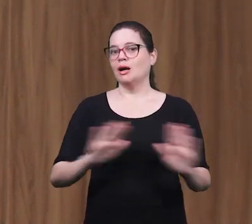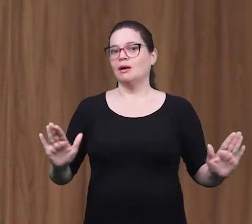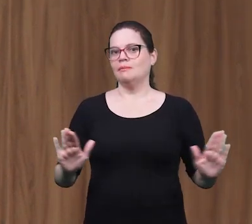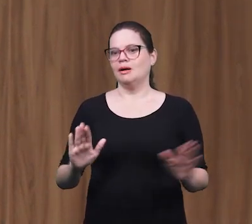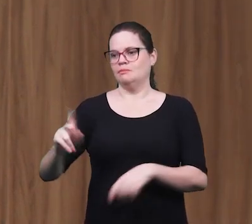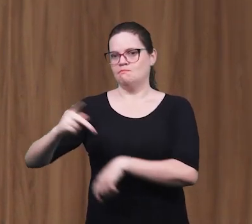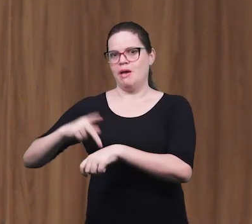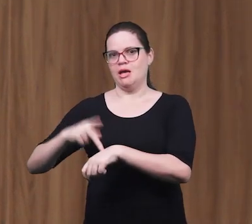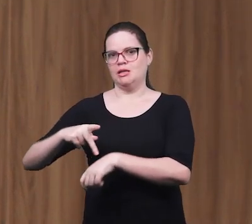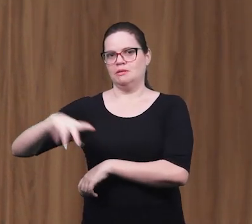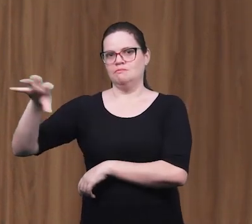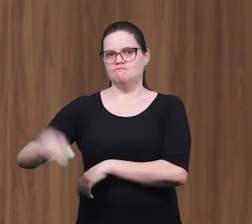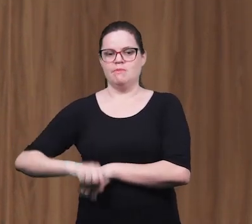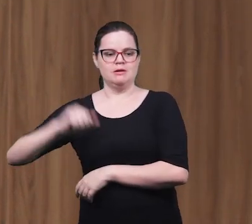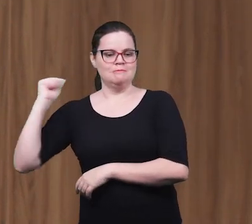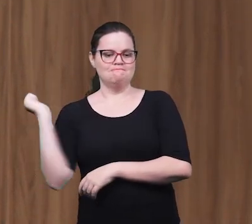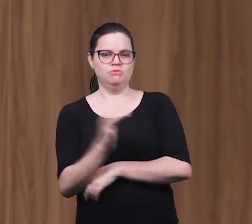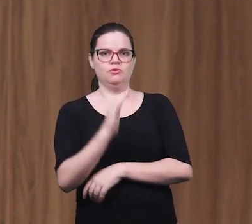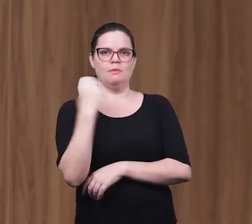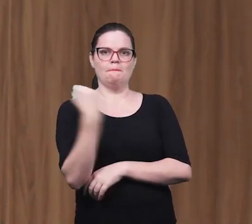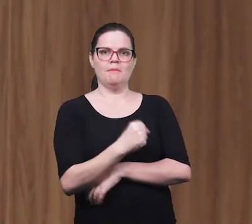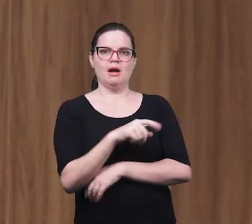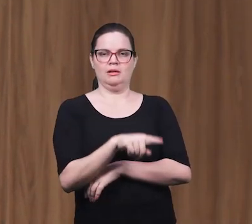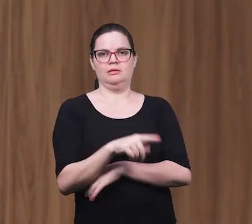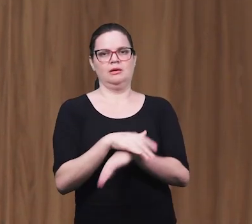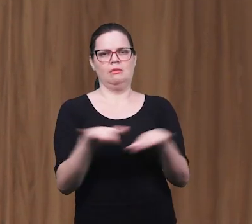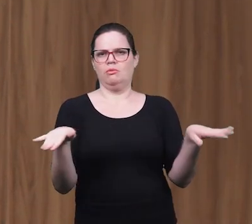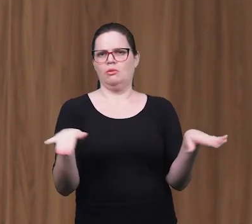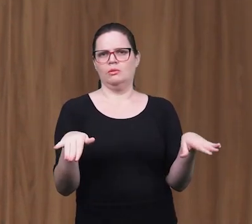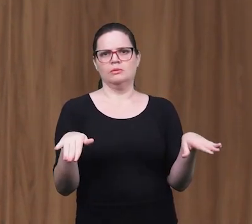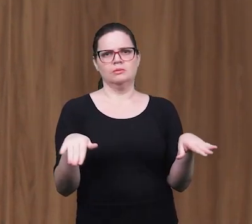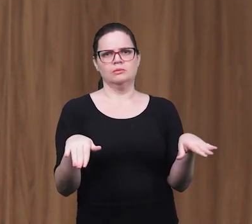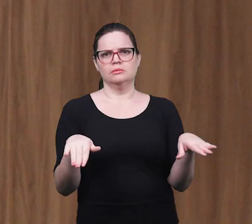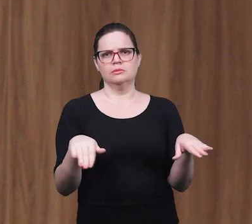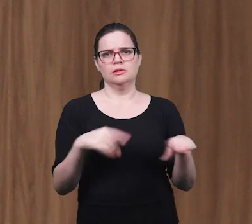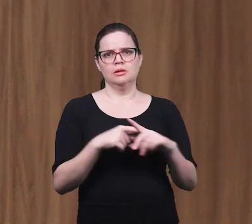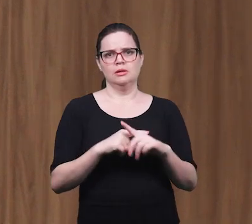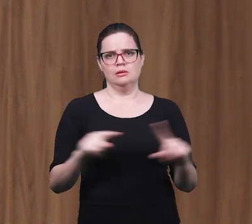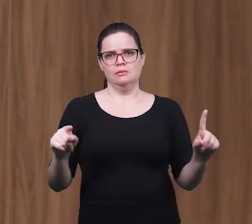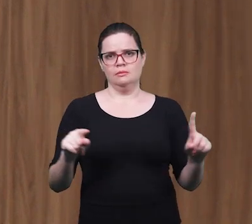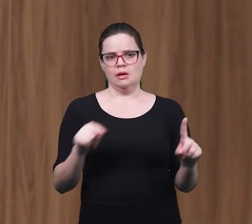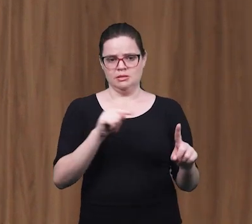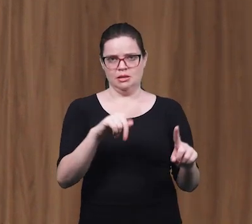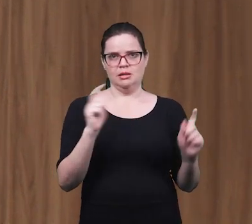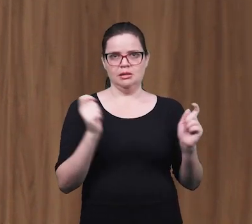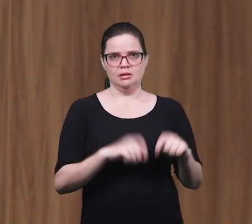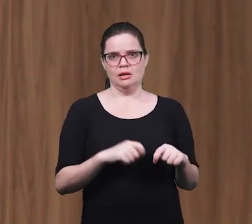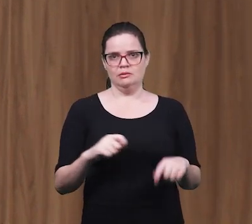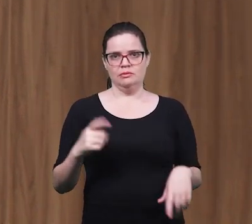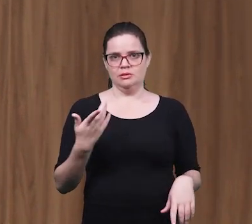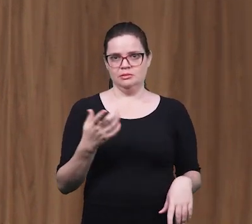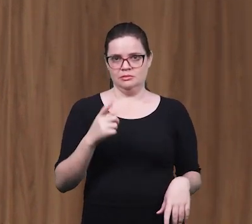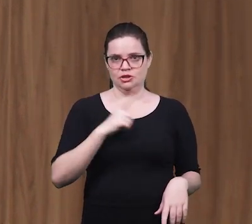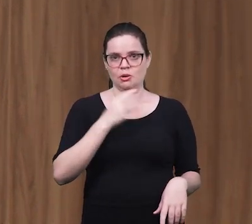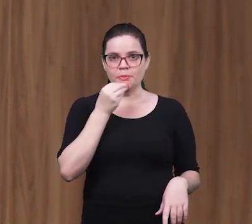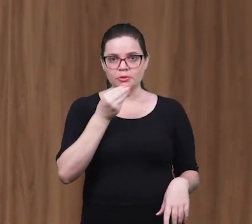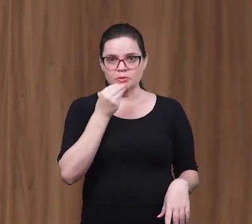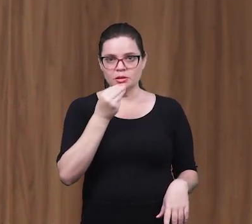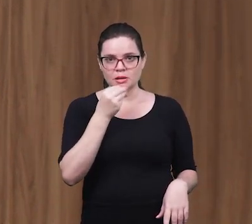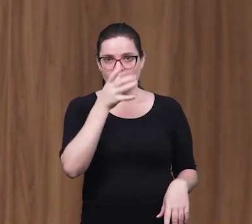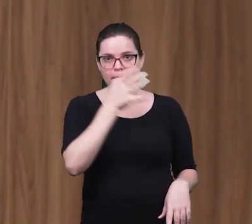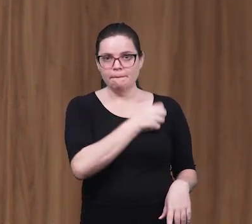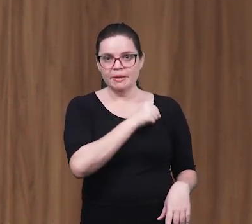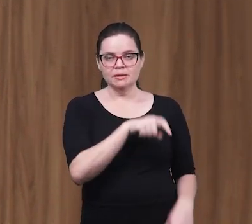a pedreja. E aí o mal era tirado. Ele encontrava salvação? A Bíblia aqui